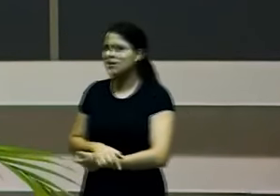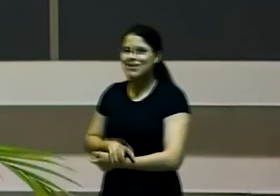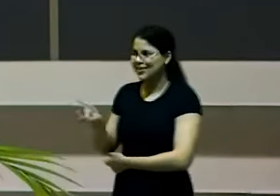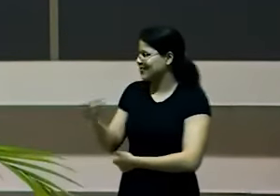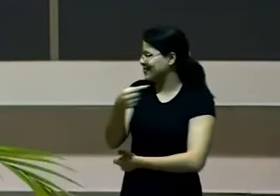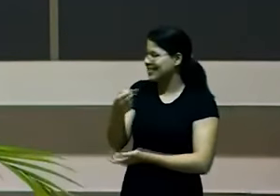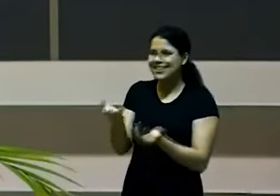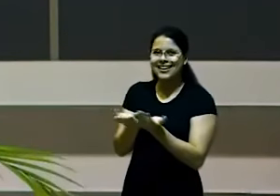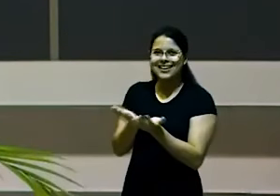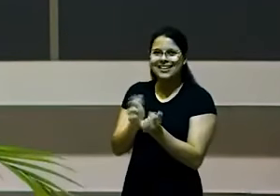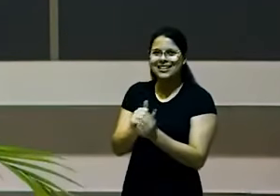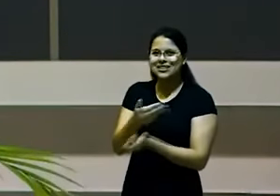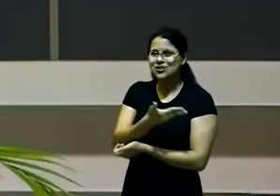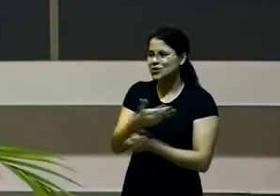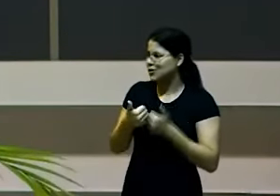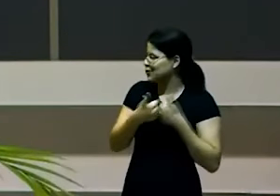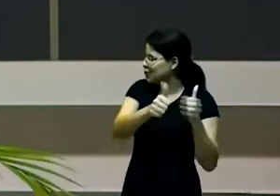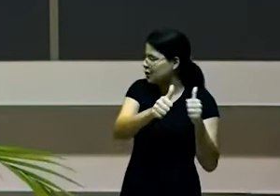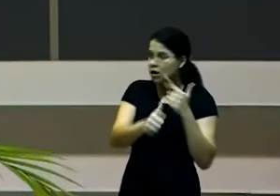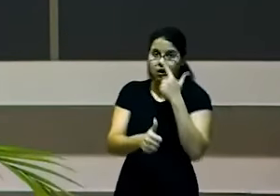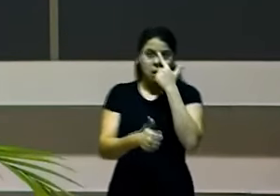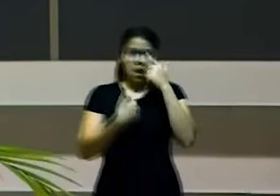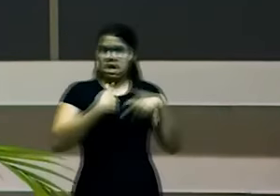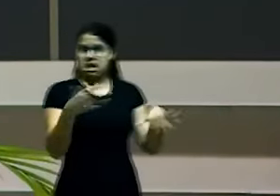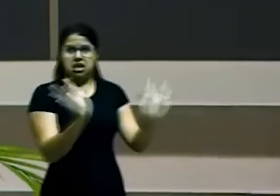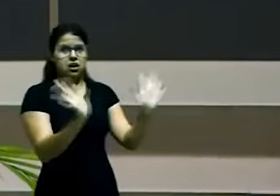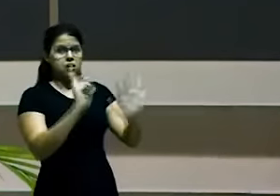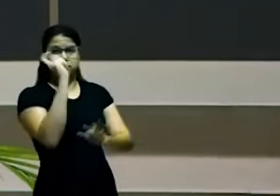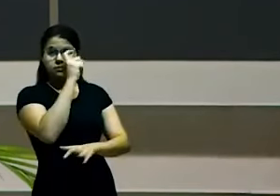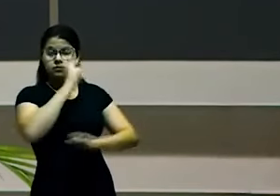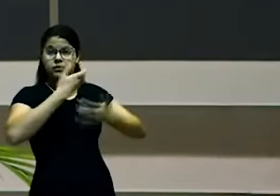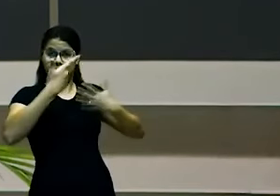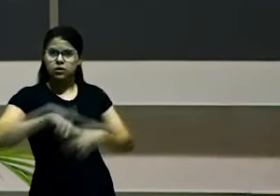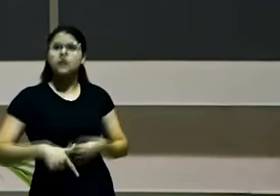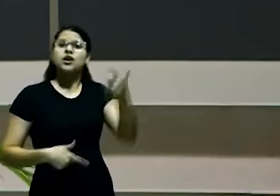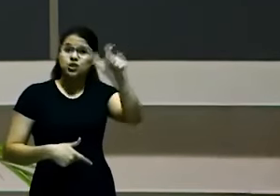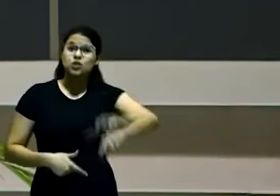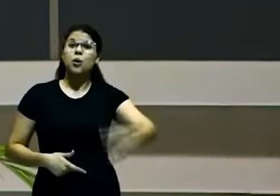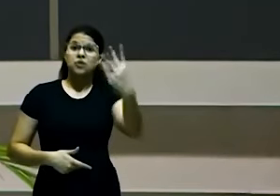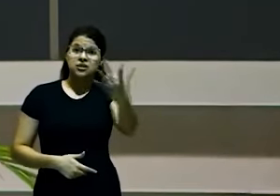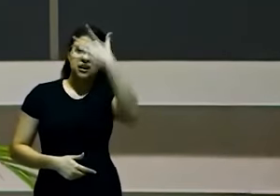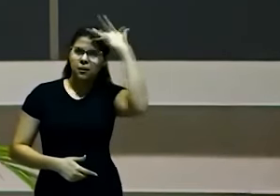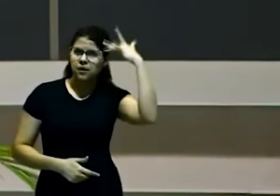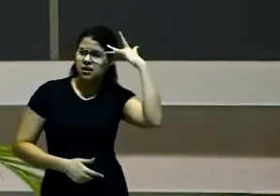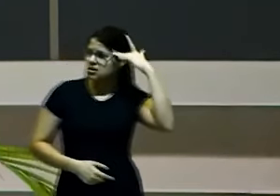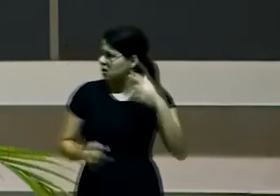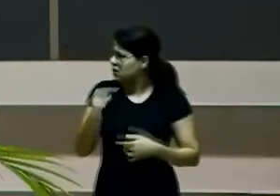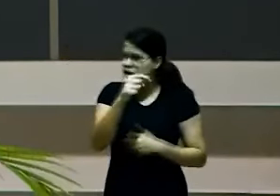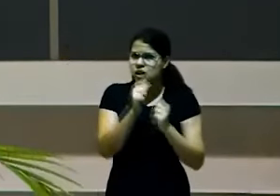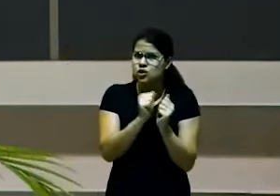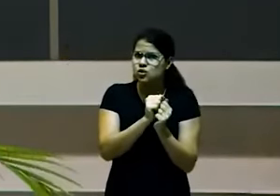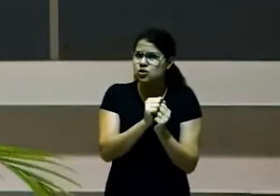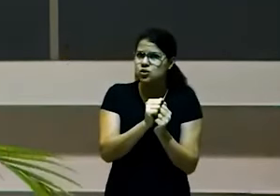dele e ele diz não sou não E aí a terceira pessoa que diz assim tu és um dele foi